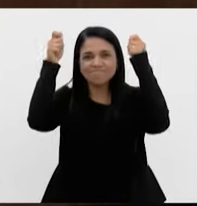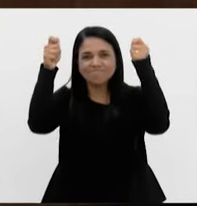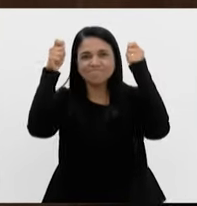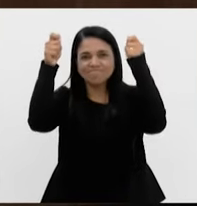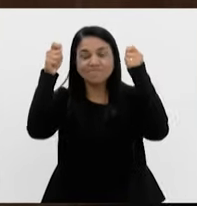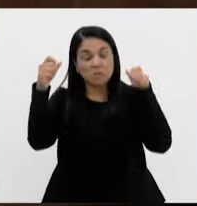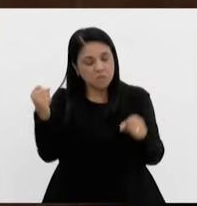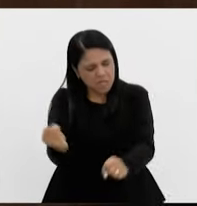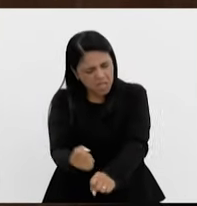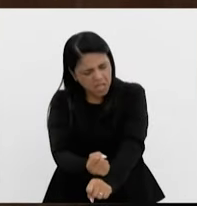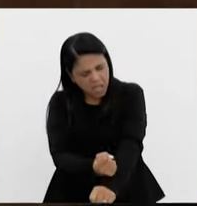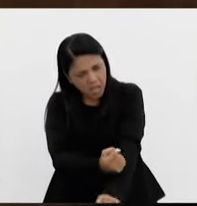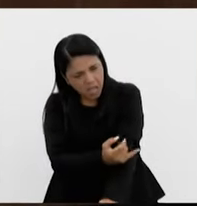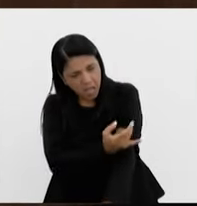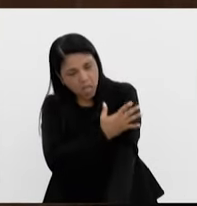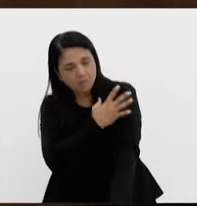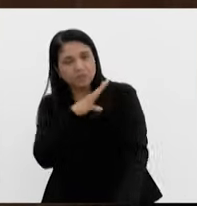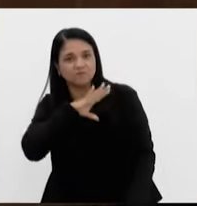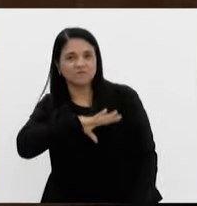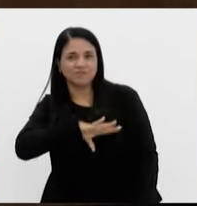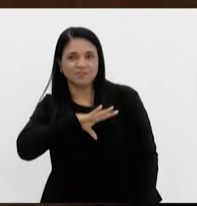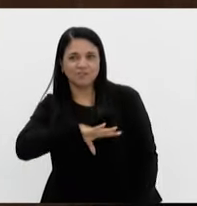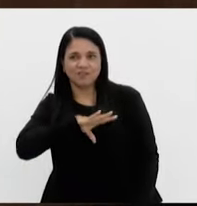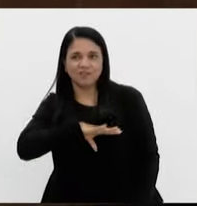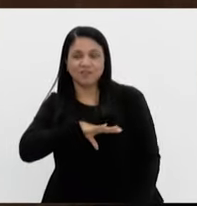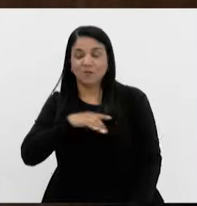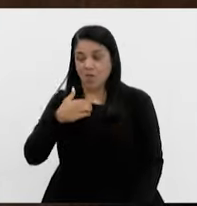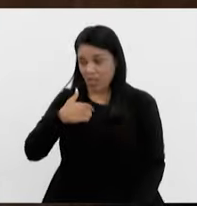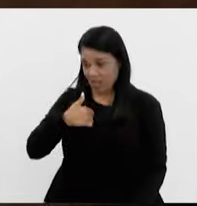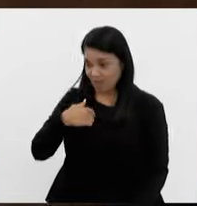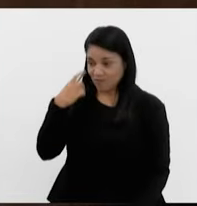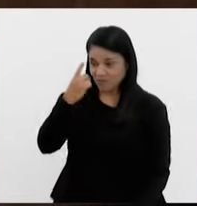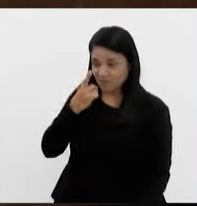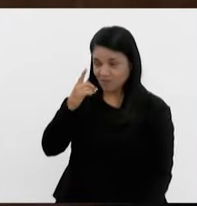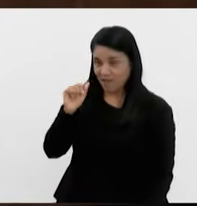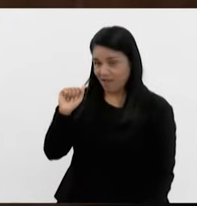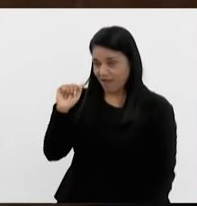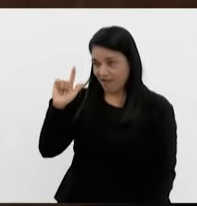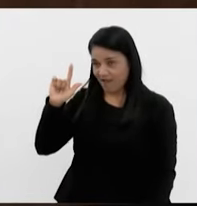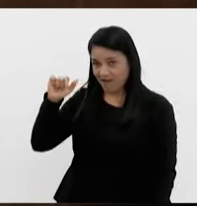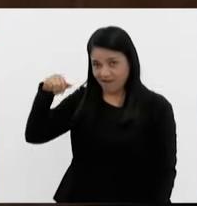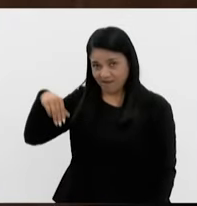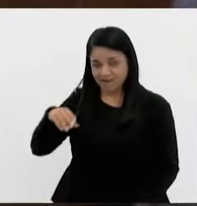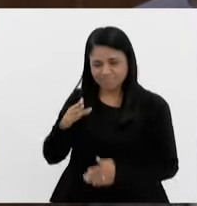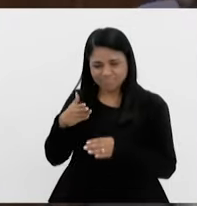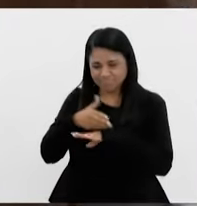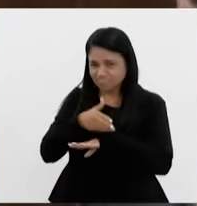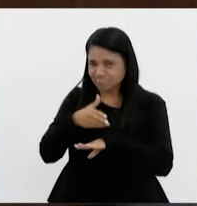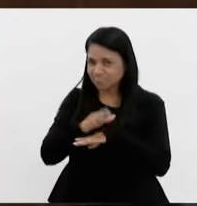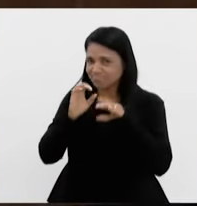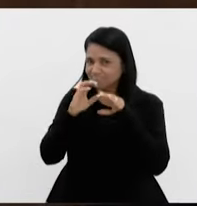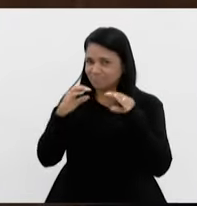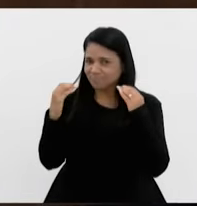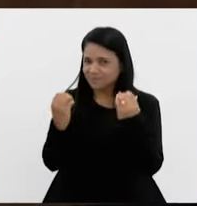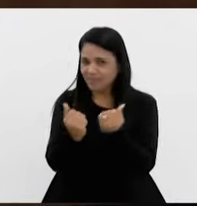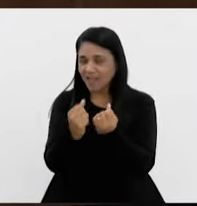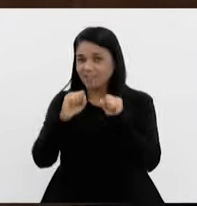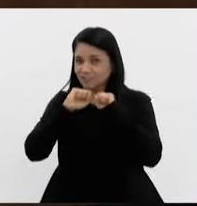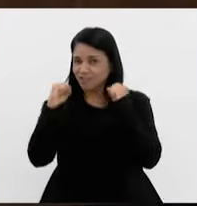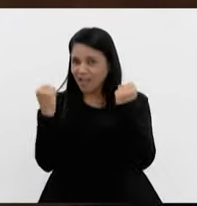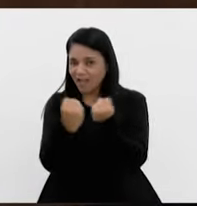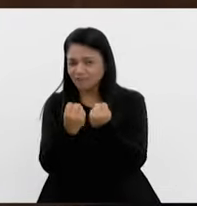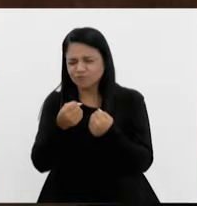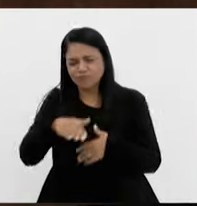a emoção de quem é vascaíno e eu e o deputado Alan estamos sempre nos estádios torcendo pelo nosso time desde criança